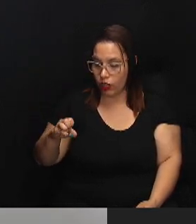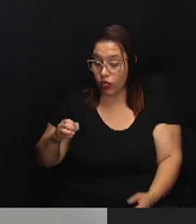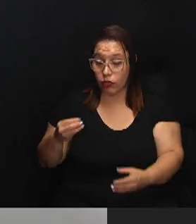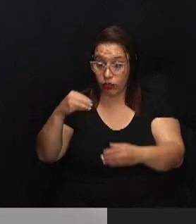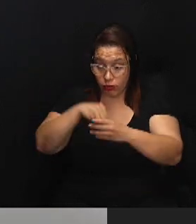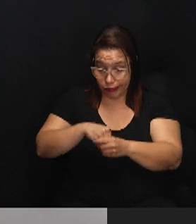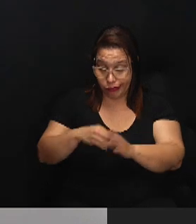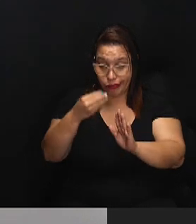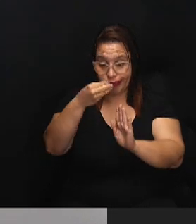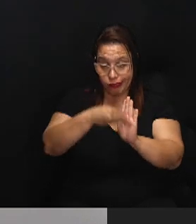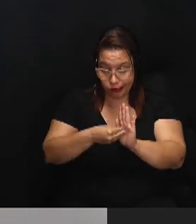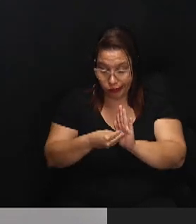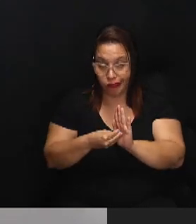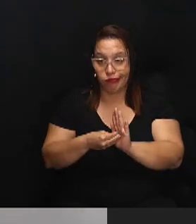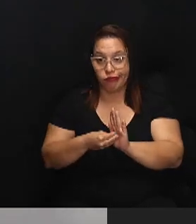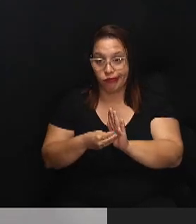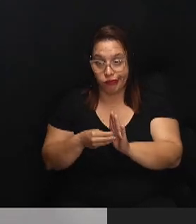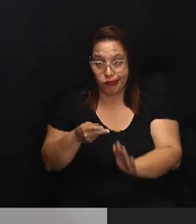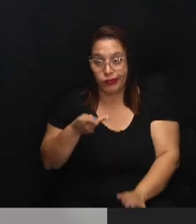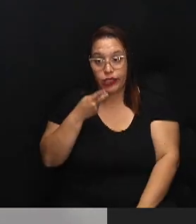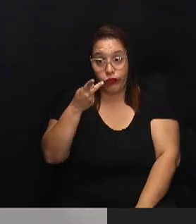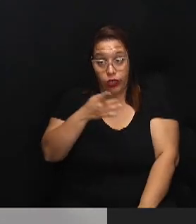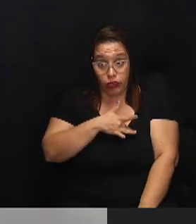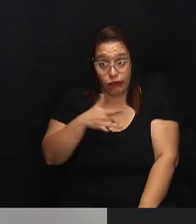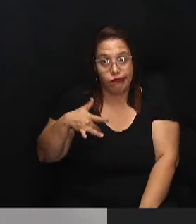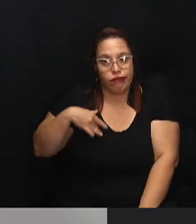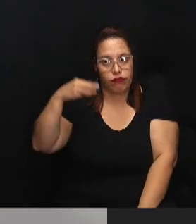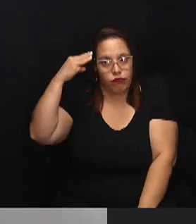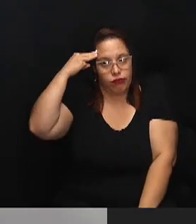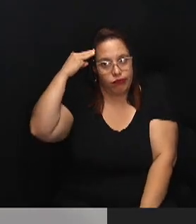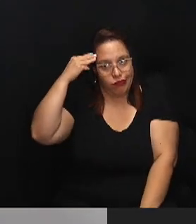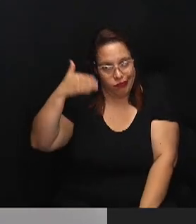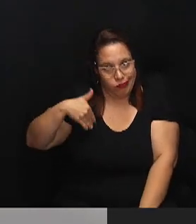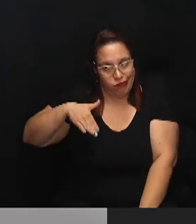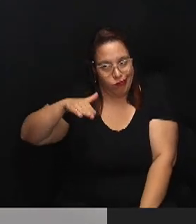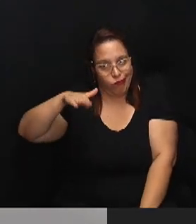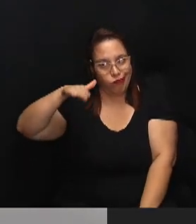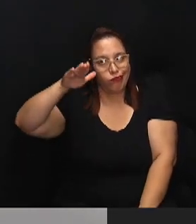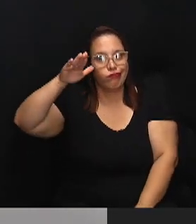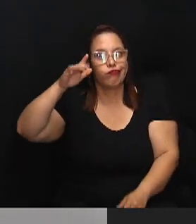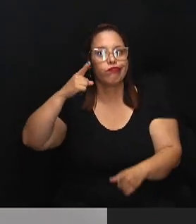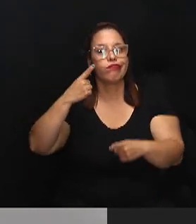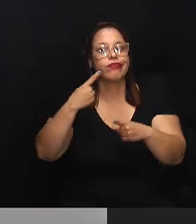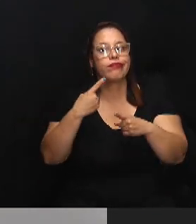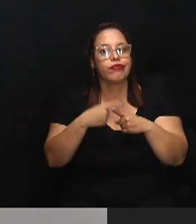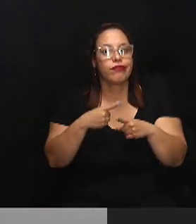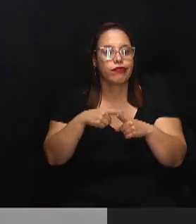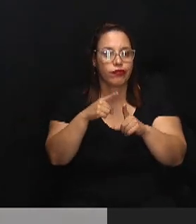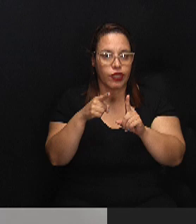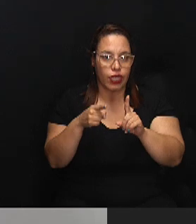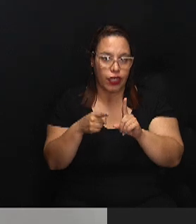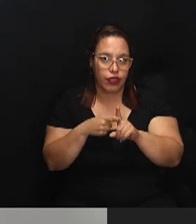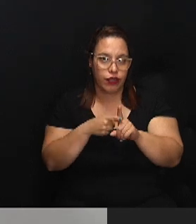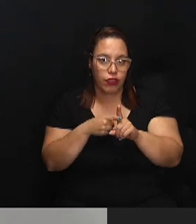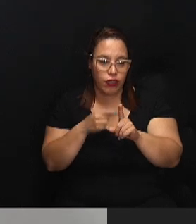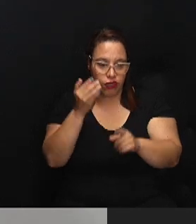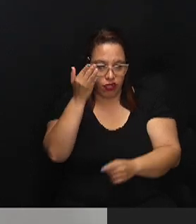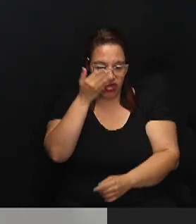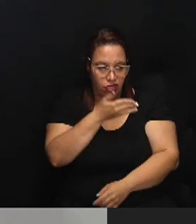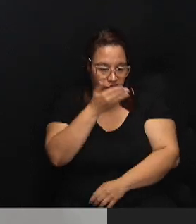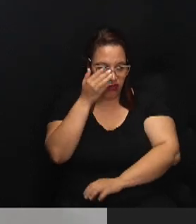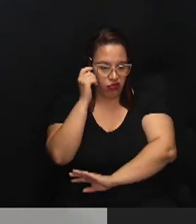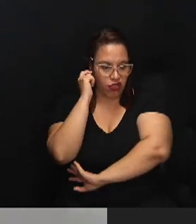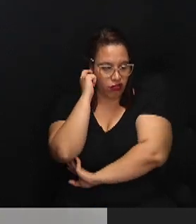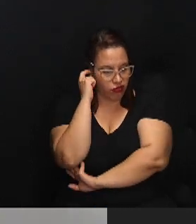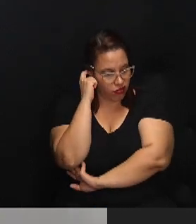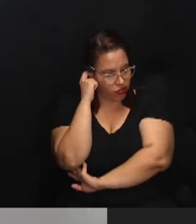da prematuridade, a gente precisa falar muito mais, porque é uma maternidade invisível, ao meu